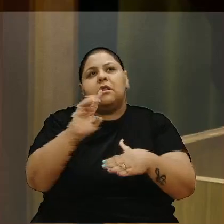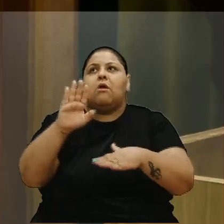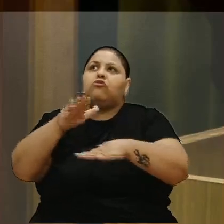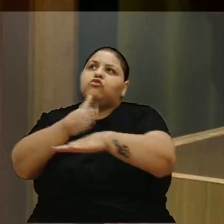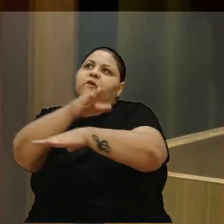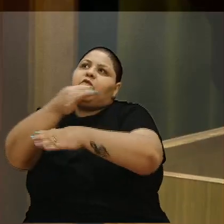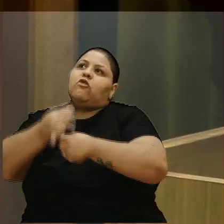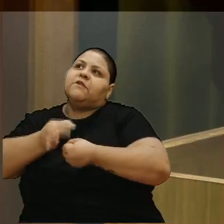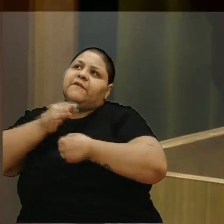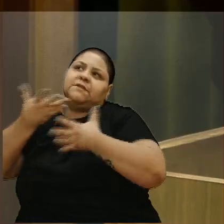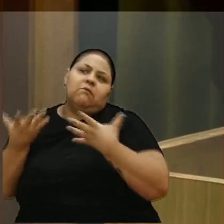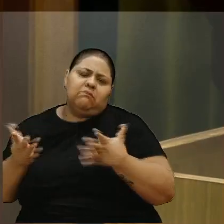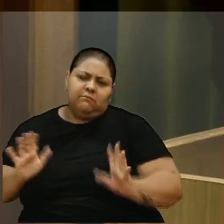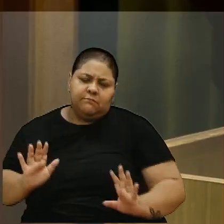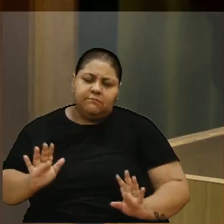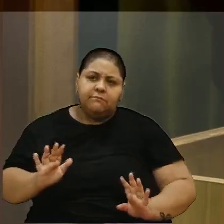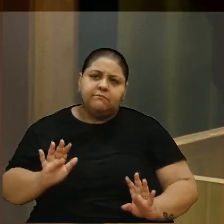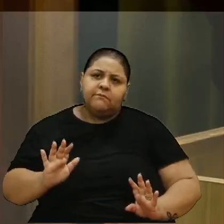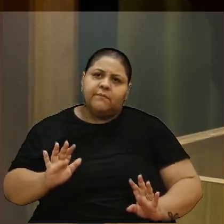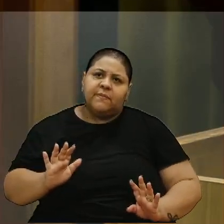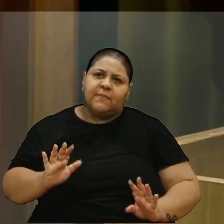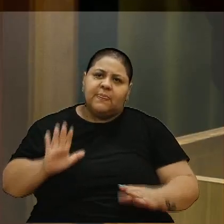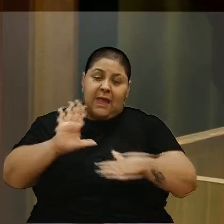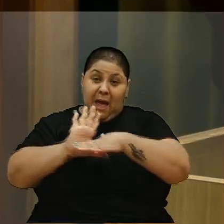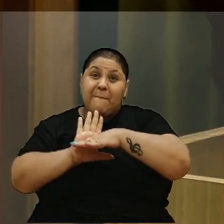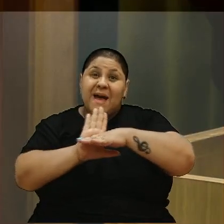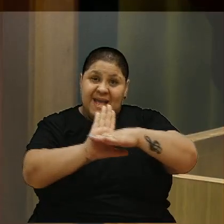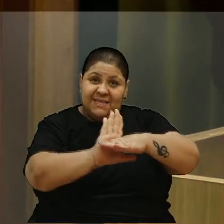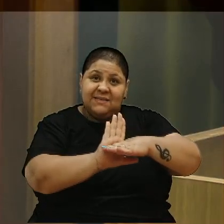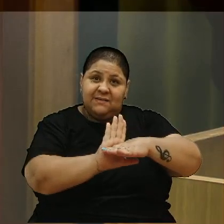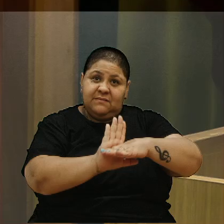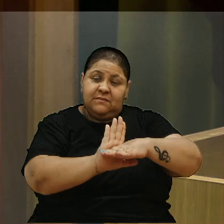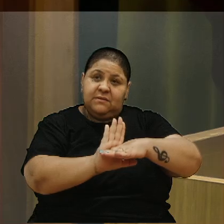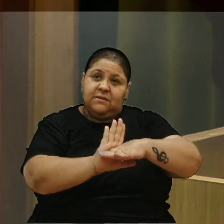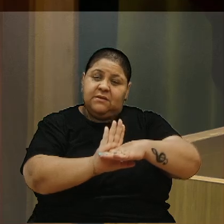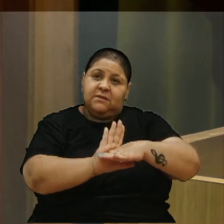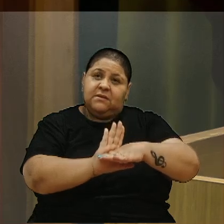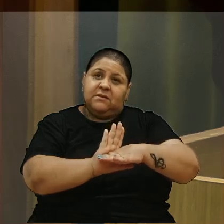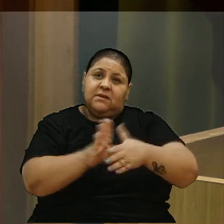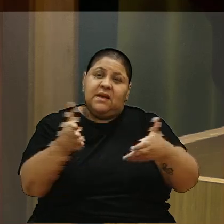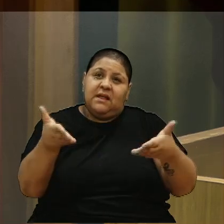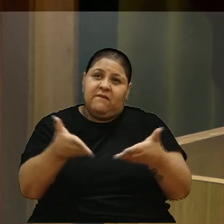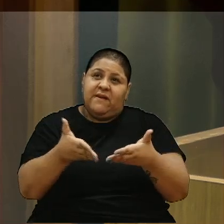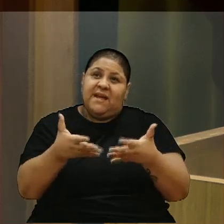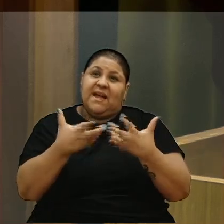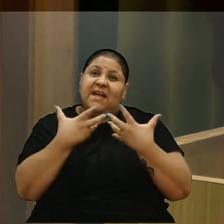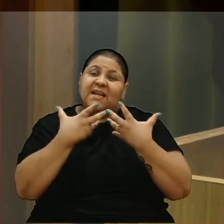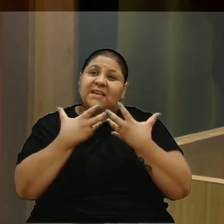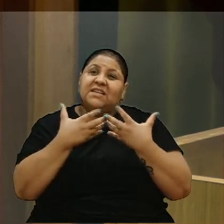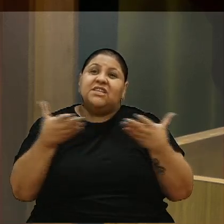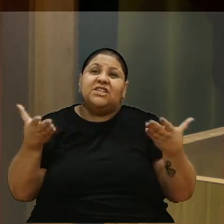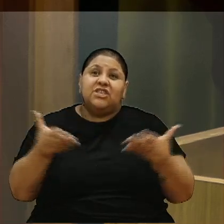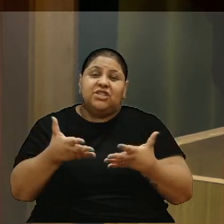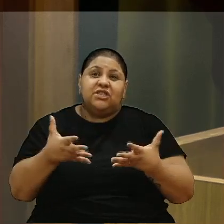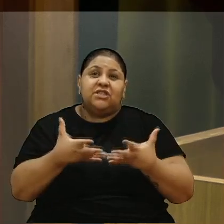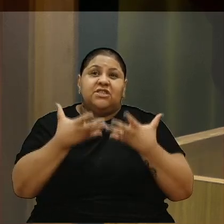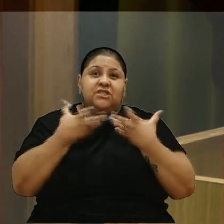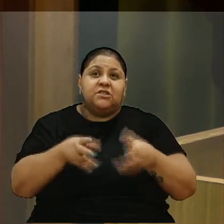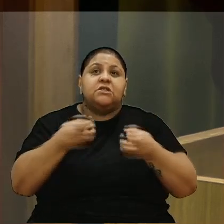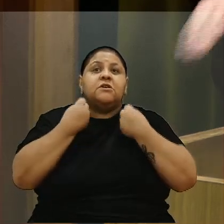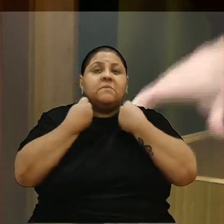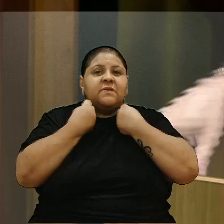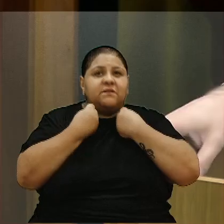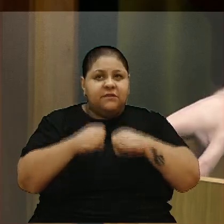que não em tal lugar? A Maesa, ela vai abarcar, ela já abarca uma